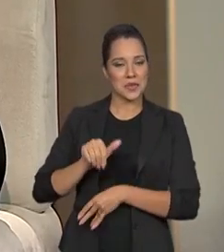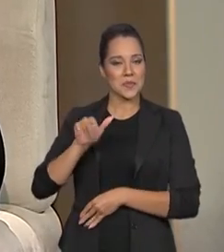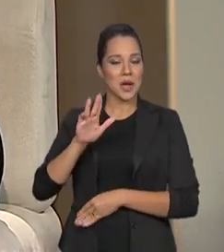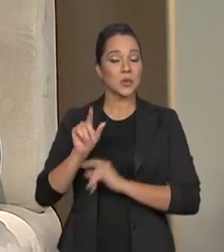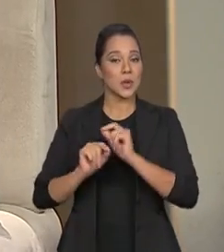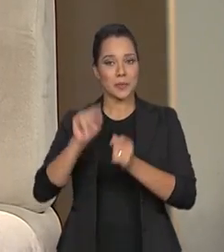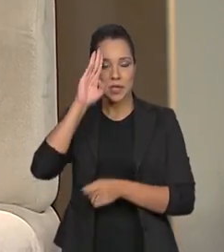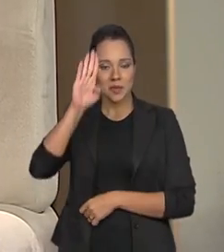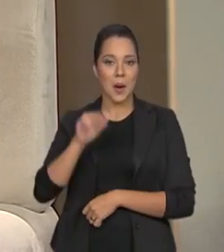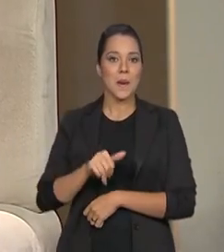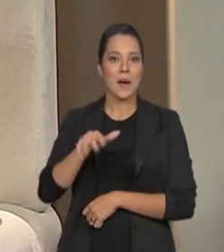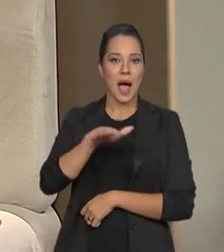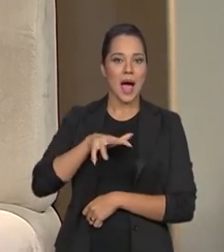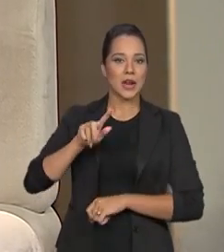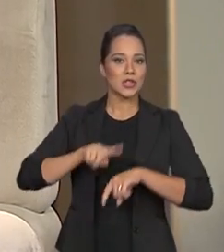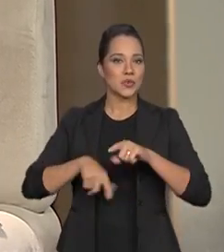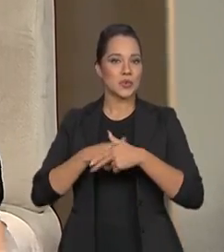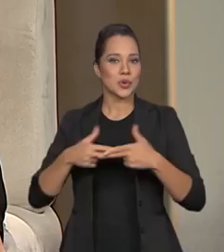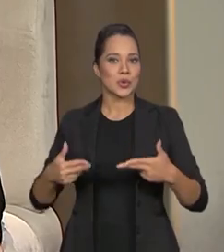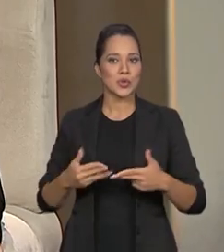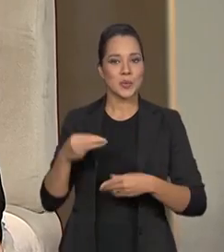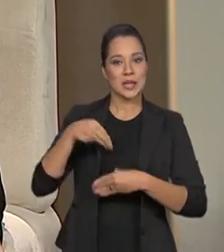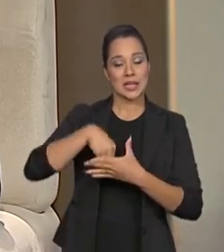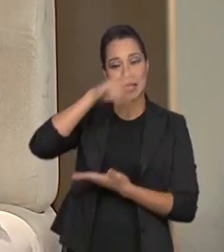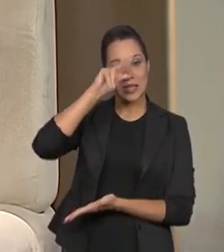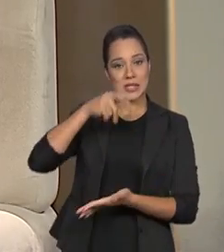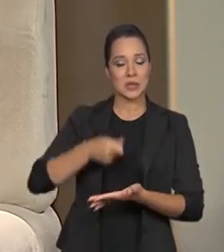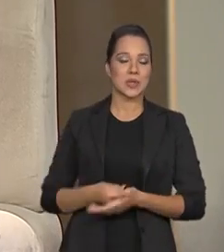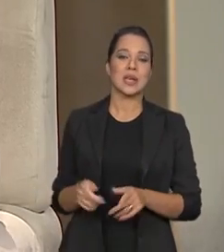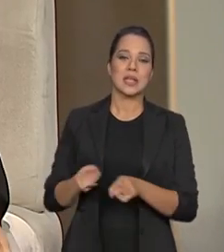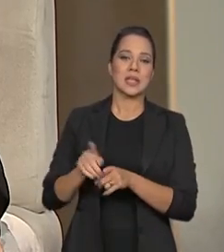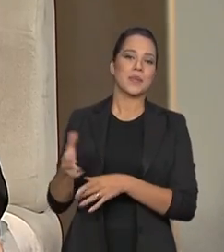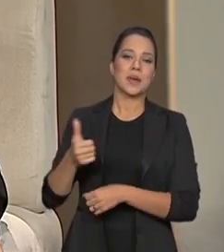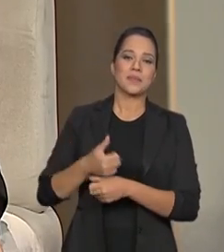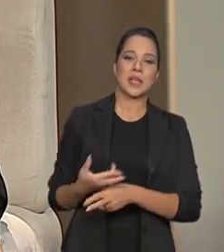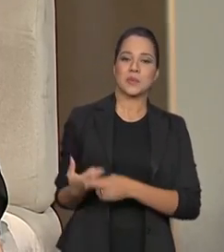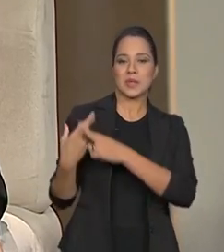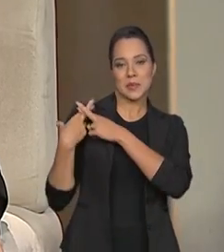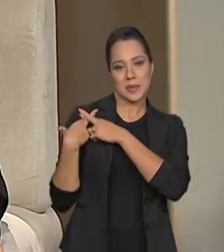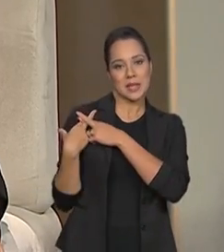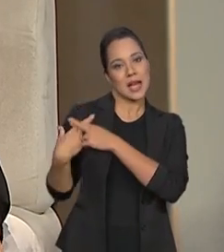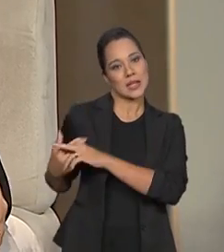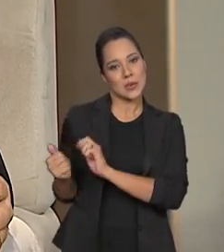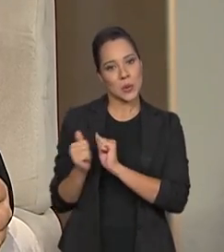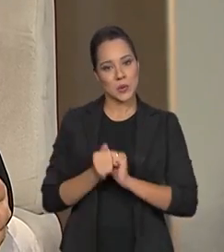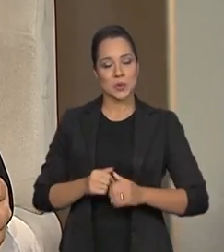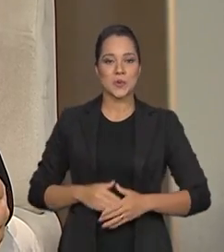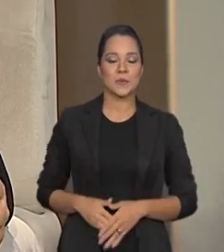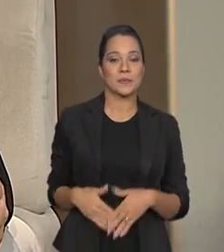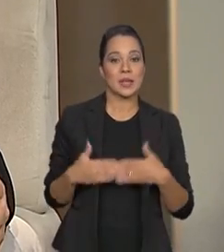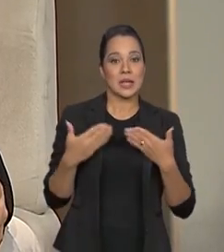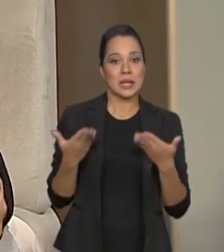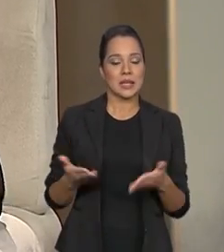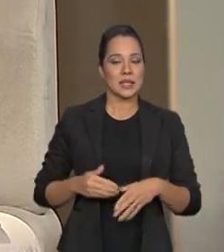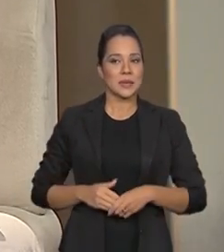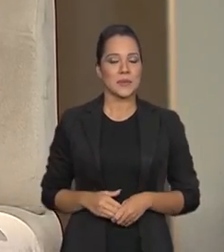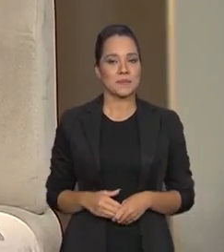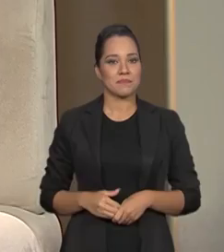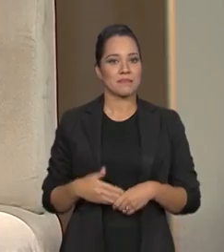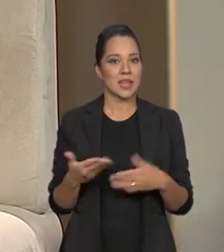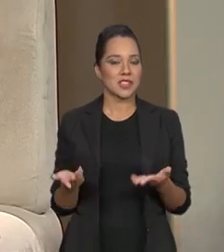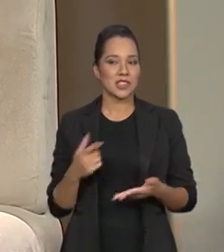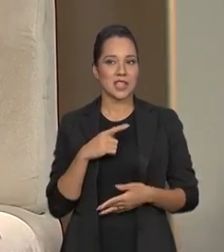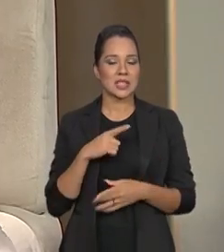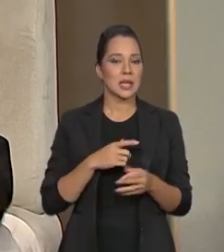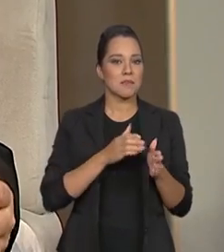isso é principal trazendo o setor produtivo para dentro das decisões e assumindo responsabilidades em conjunto então de certa forma nós